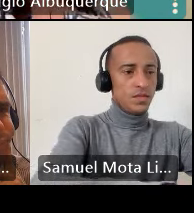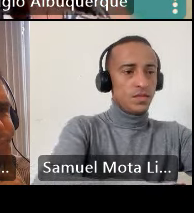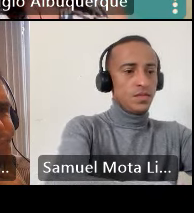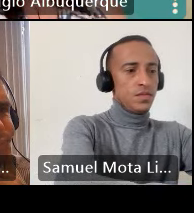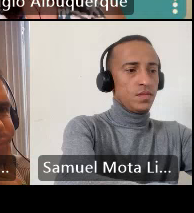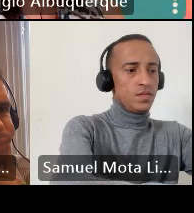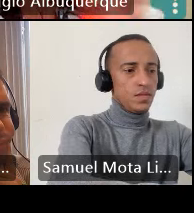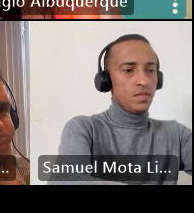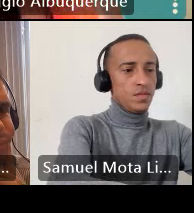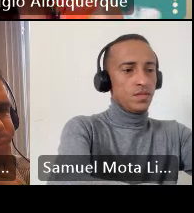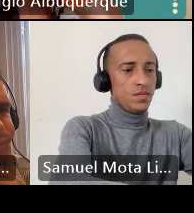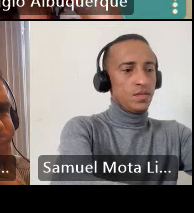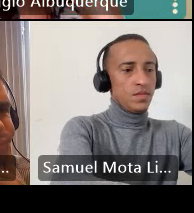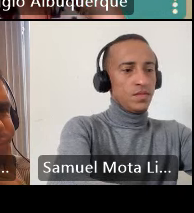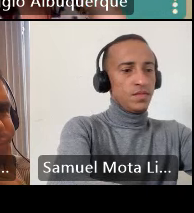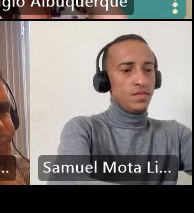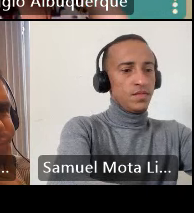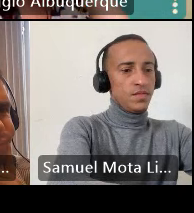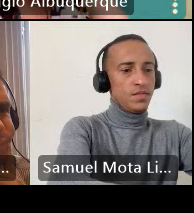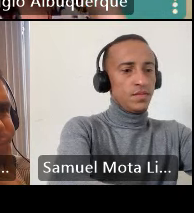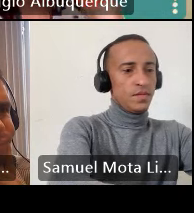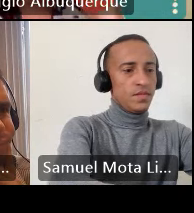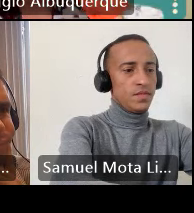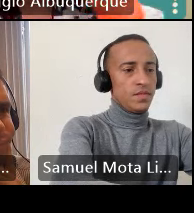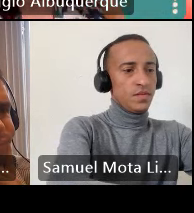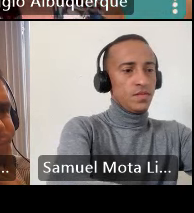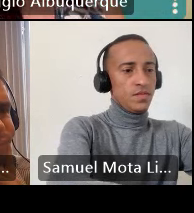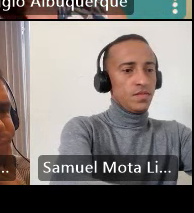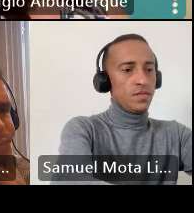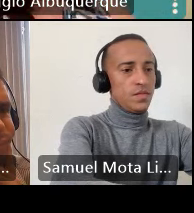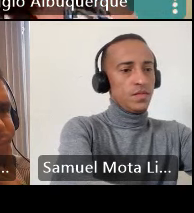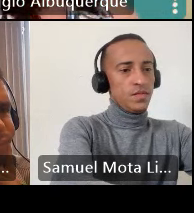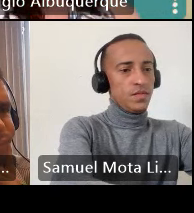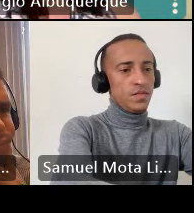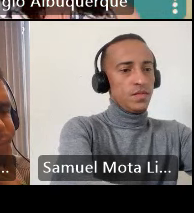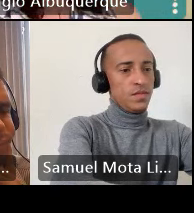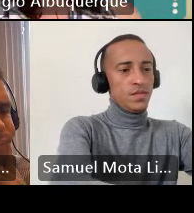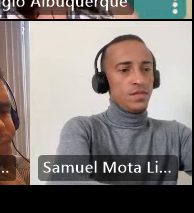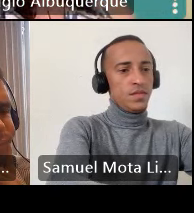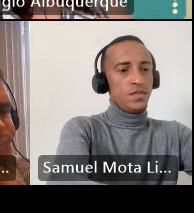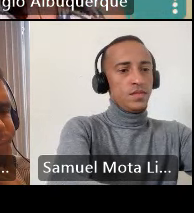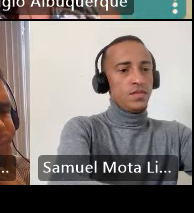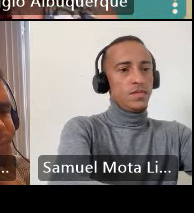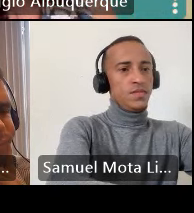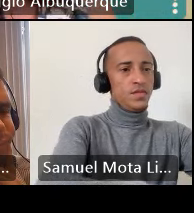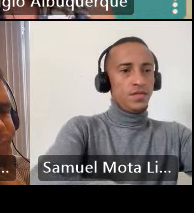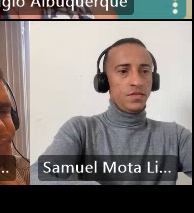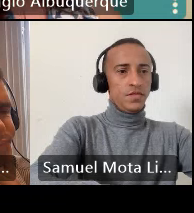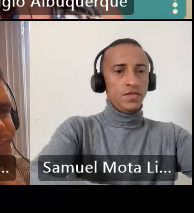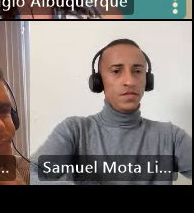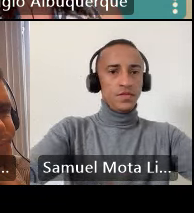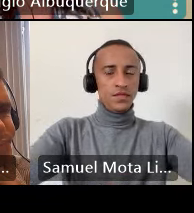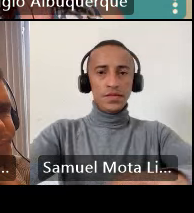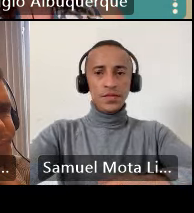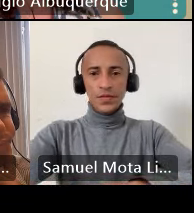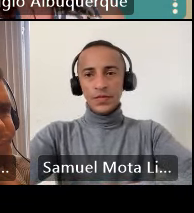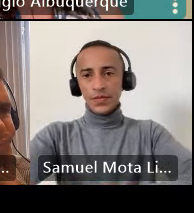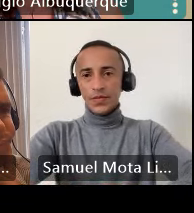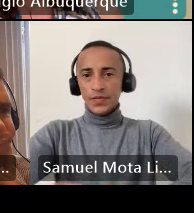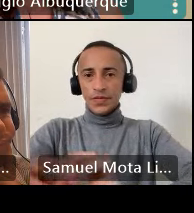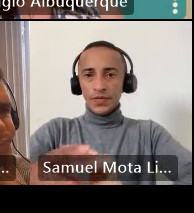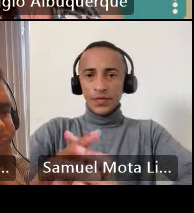daquela promovendo a cultura da da responsabilidade na administração pública a gente tem aí a transparência a transparência ela é um